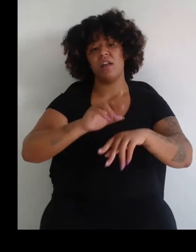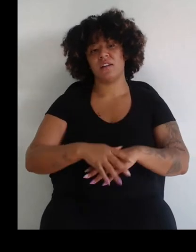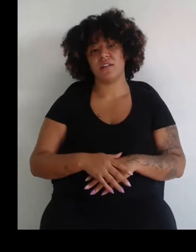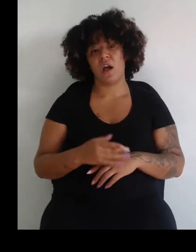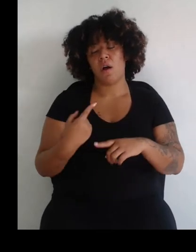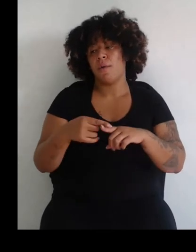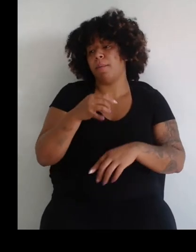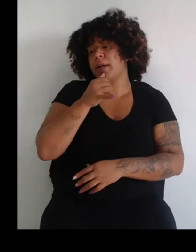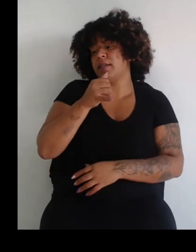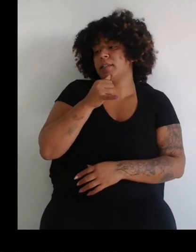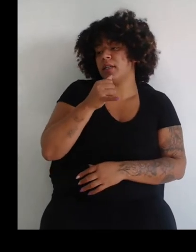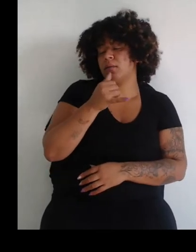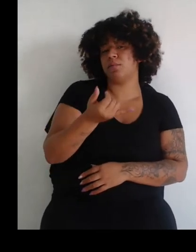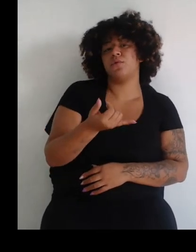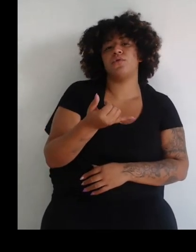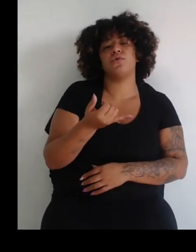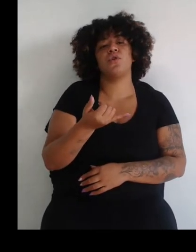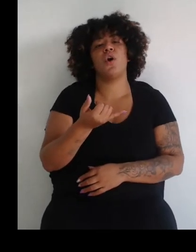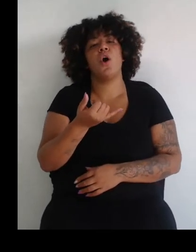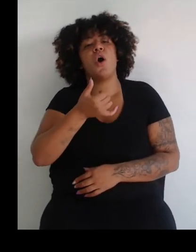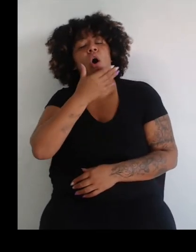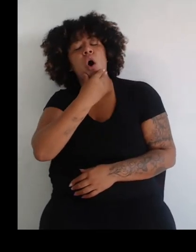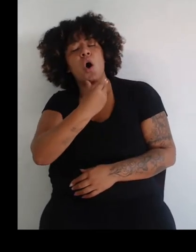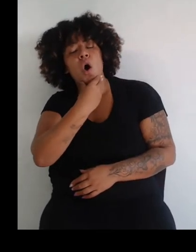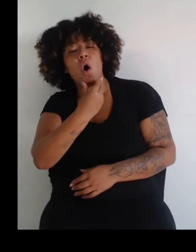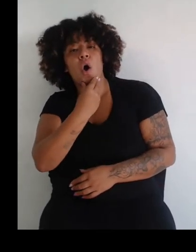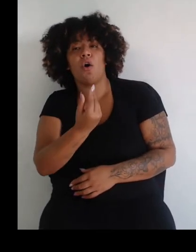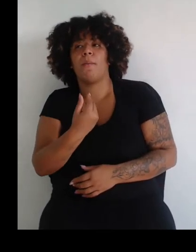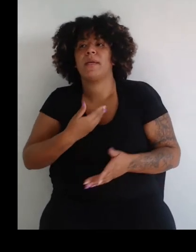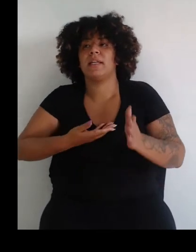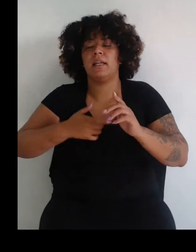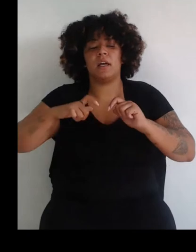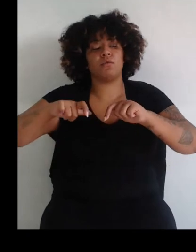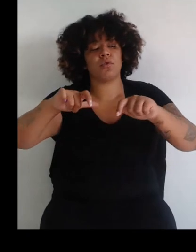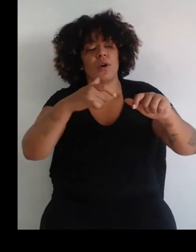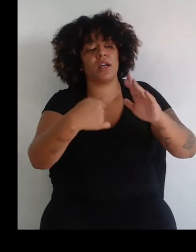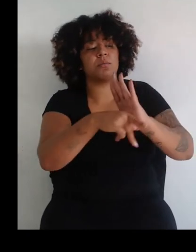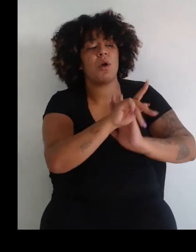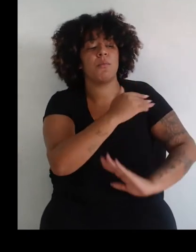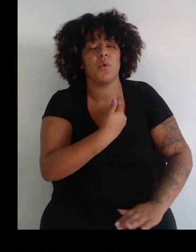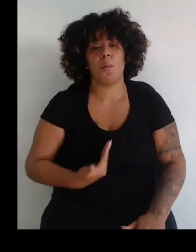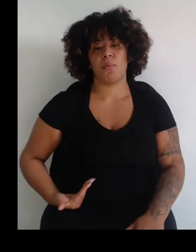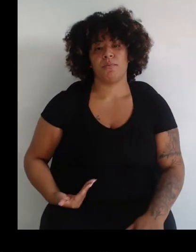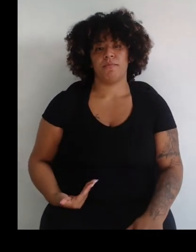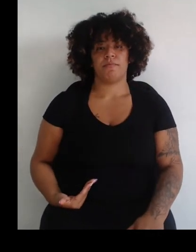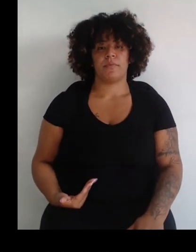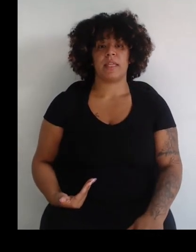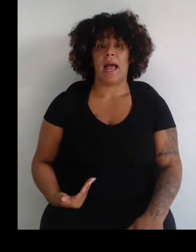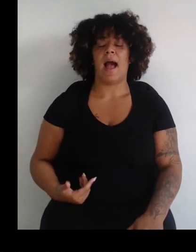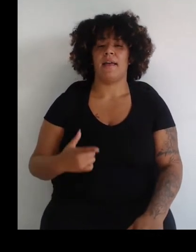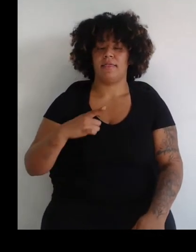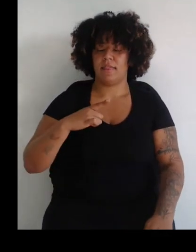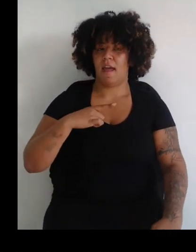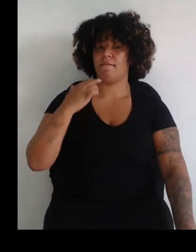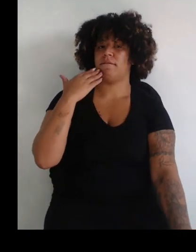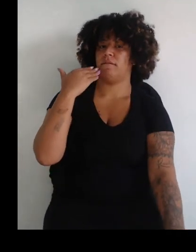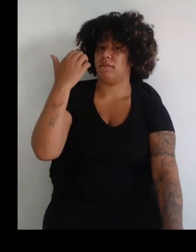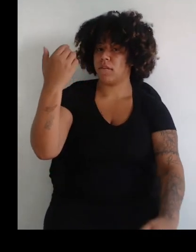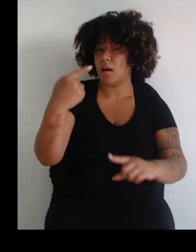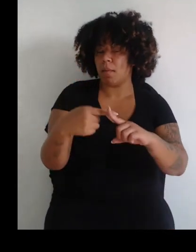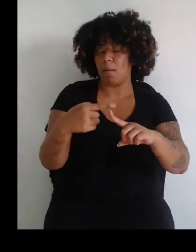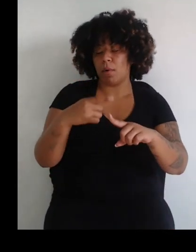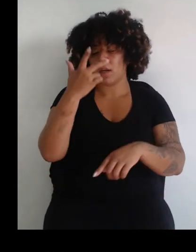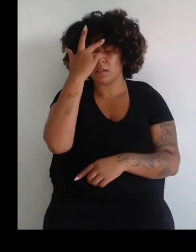em banheiros públicos ou em parques em Londres e chegou ao auge com os julgamentos de montagu quando